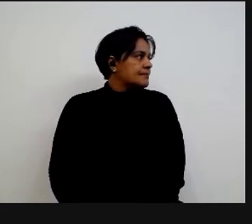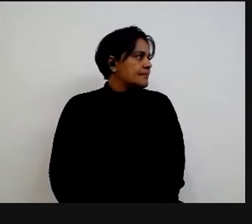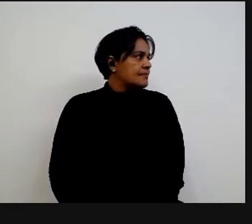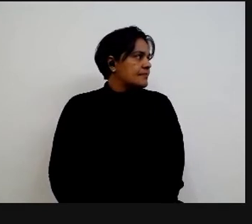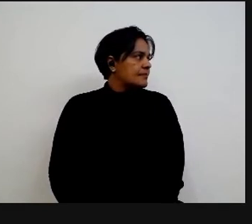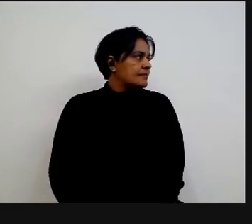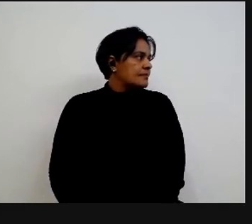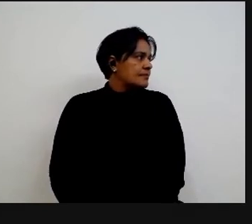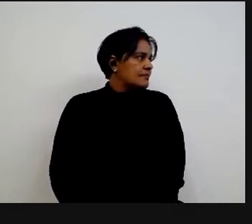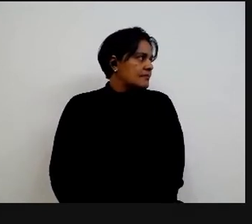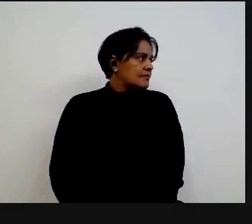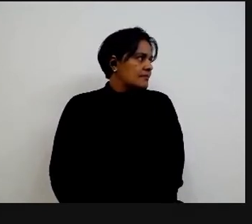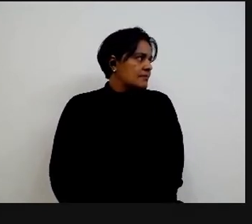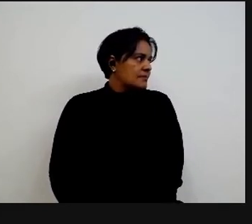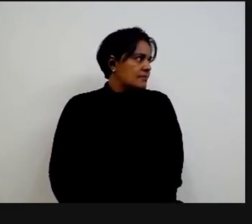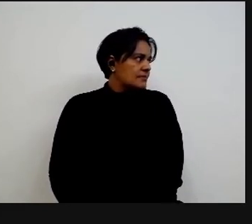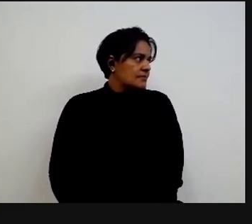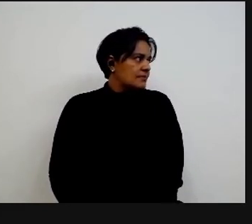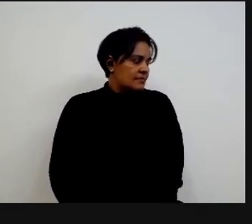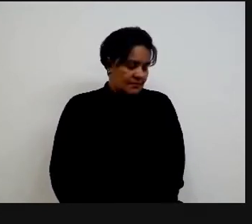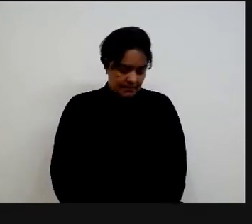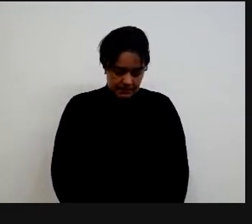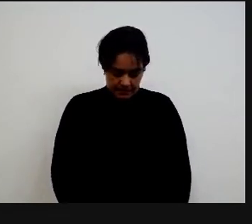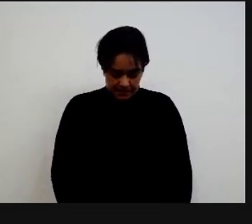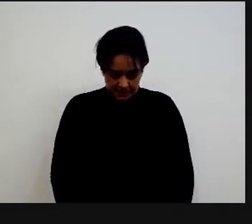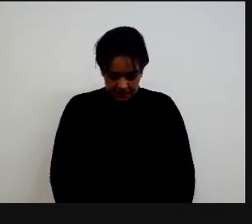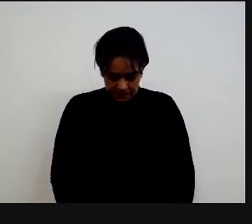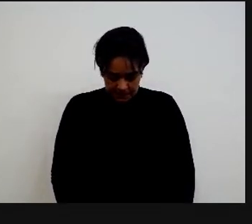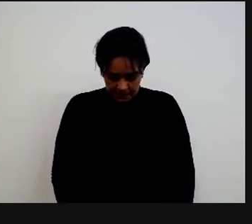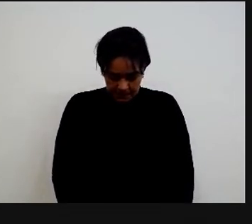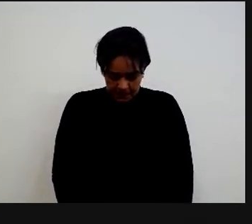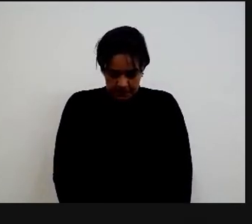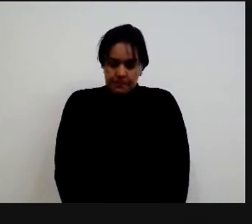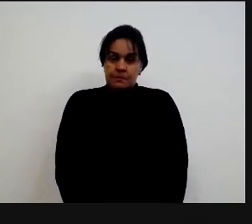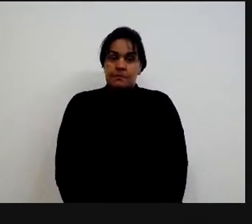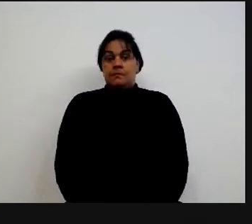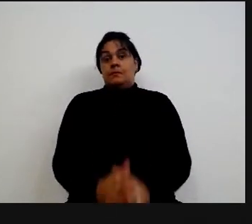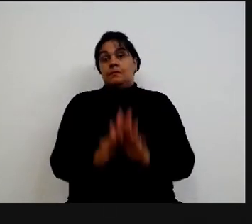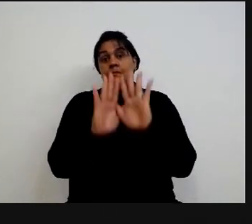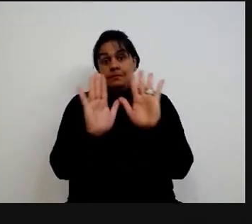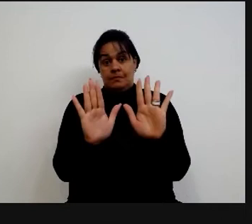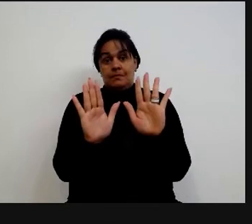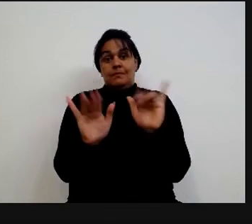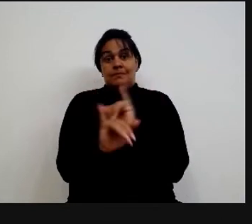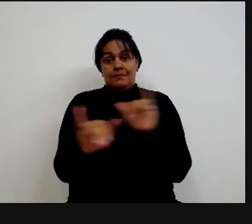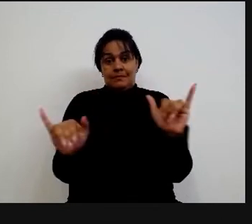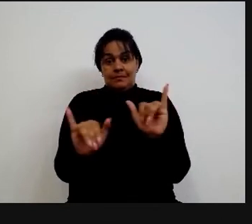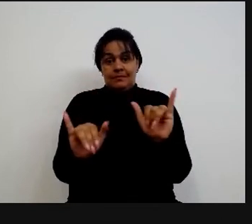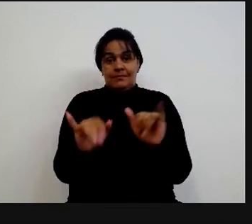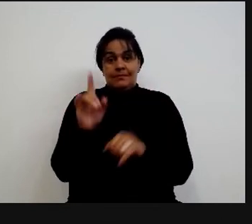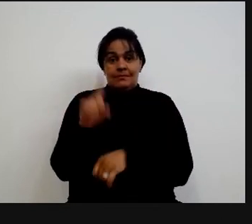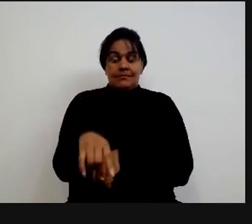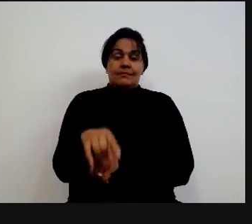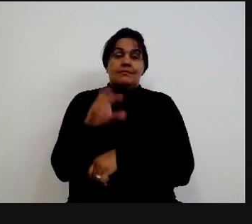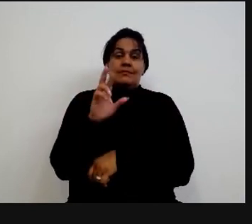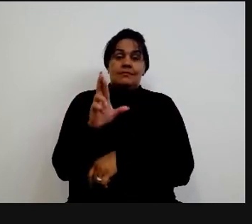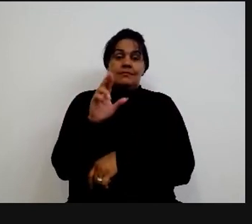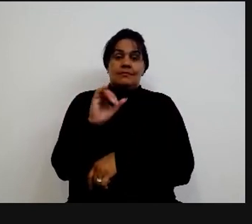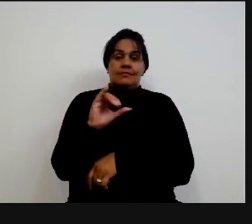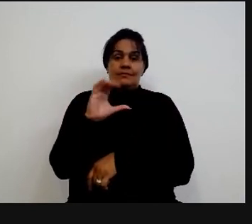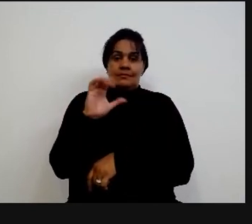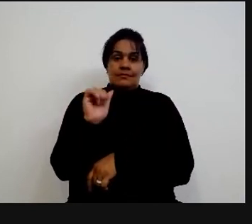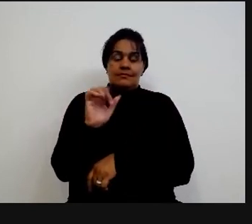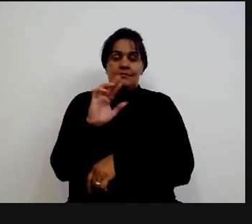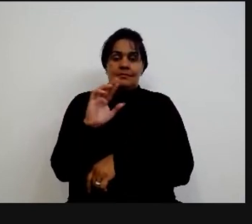Muito bom. Deixa eu registrar aqui a participação do professor Ricardo Simas, que é diretor da ABEL para